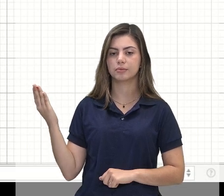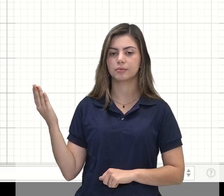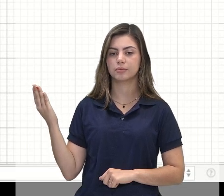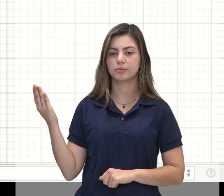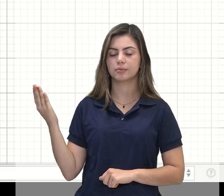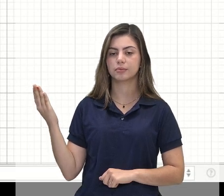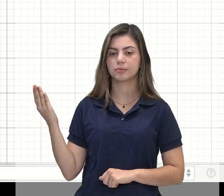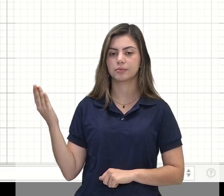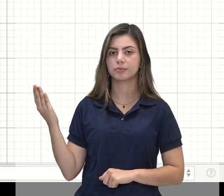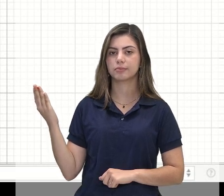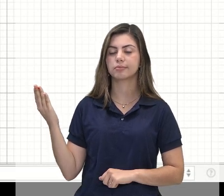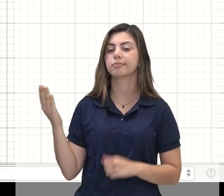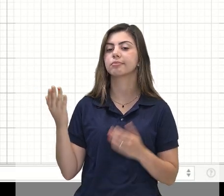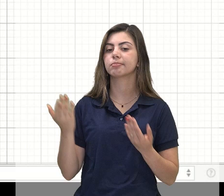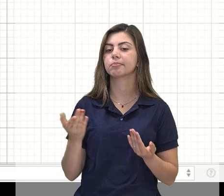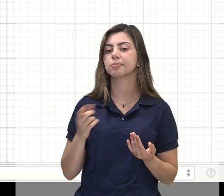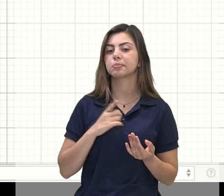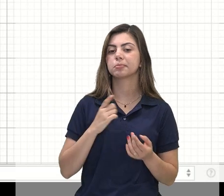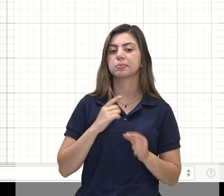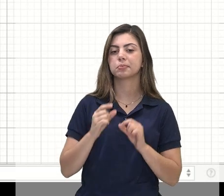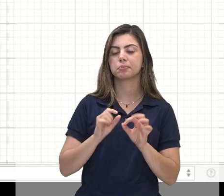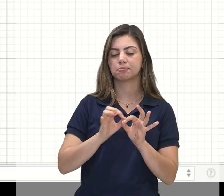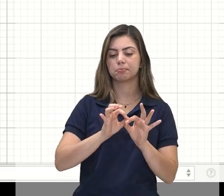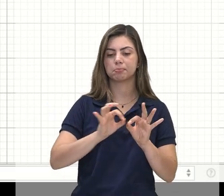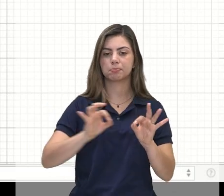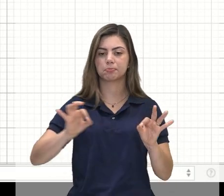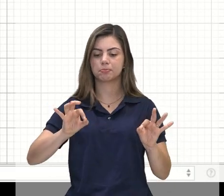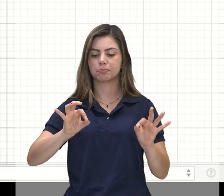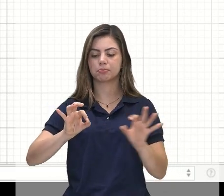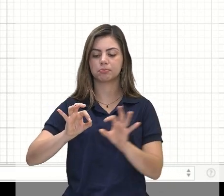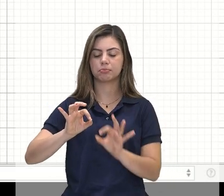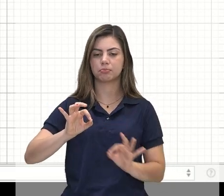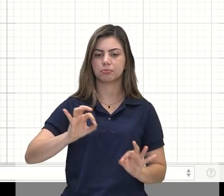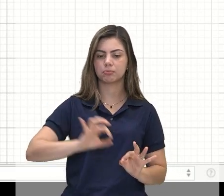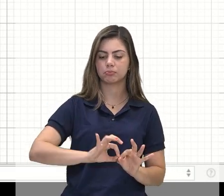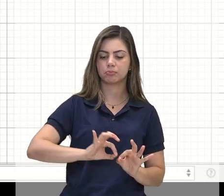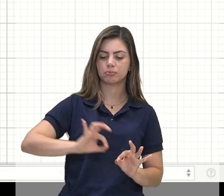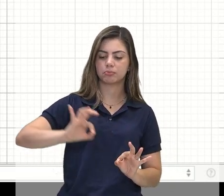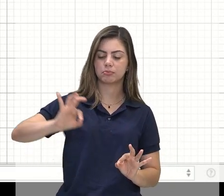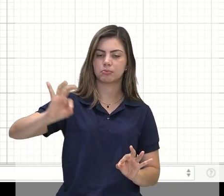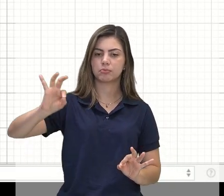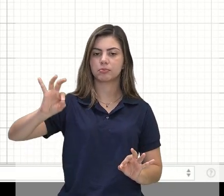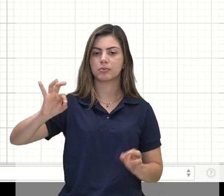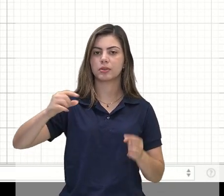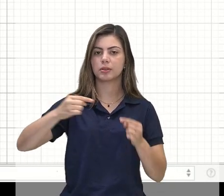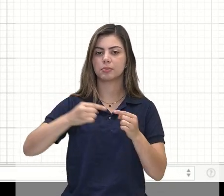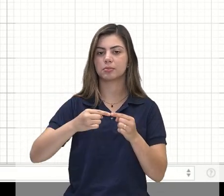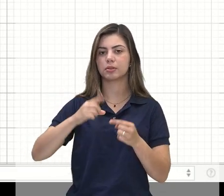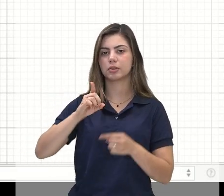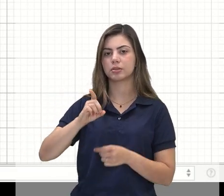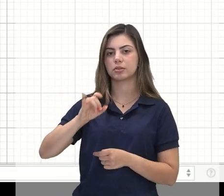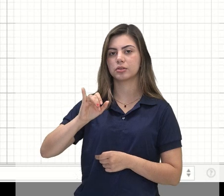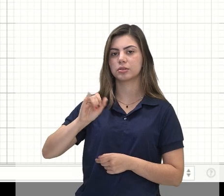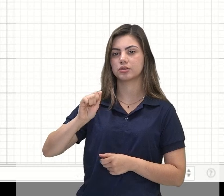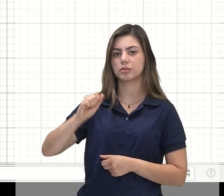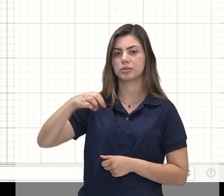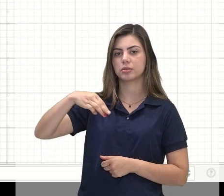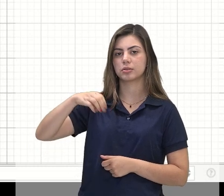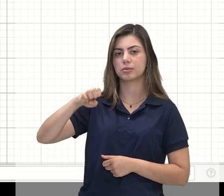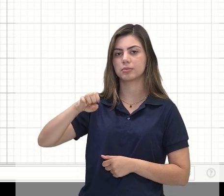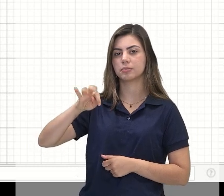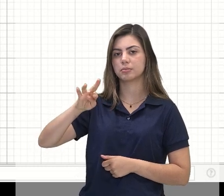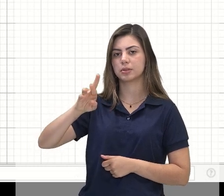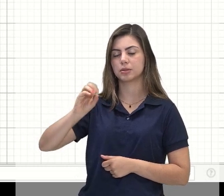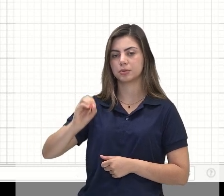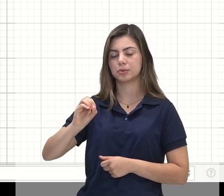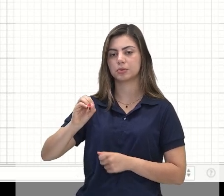esse segmento que surgiu aqui, esse segmento G aqui, é o que nós definimos como diâmetro. E outro ponto importante, como